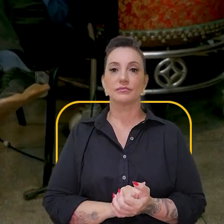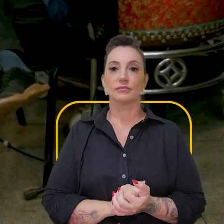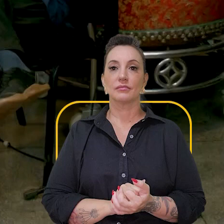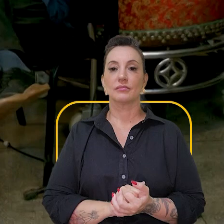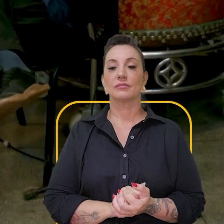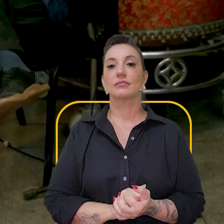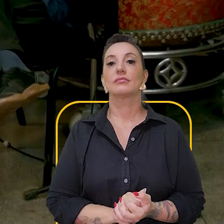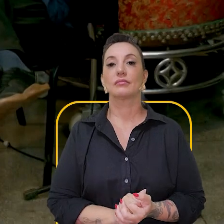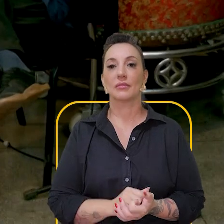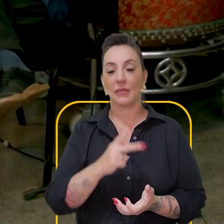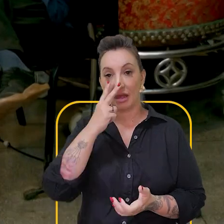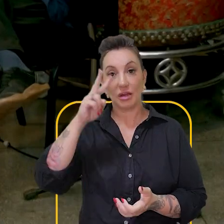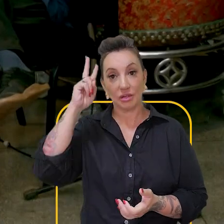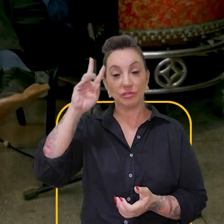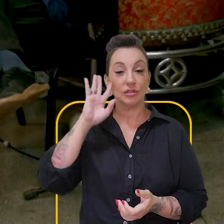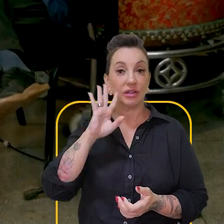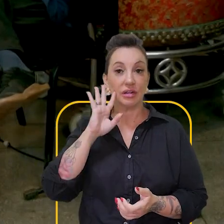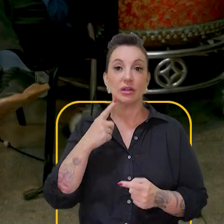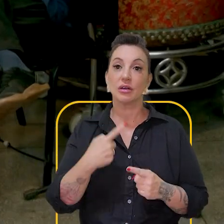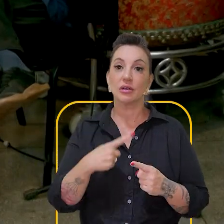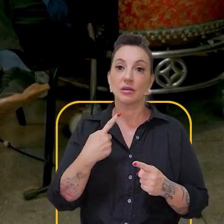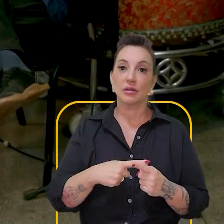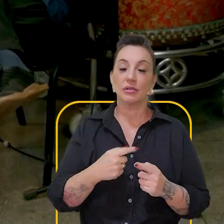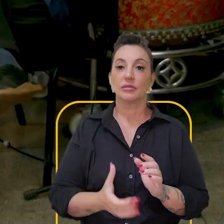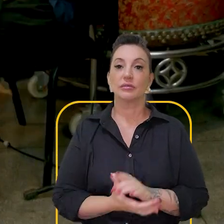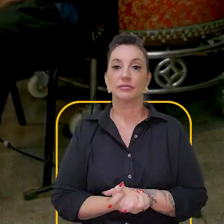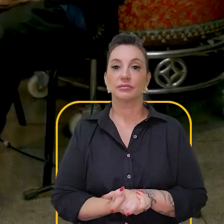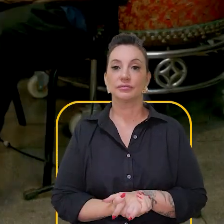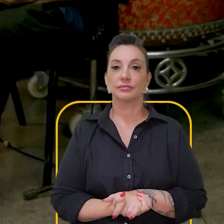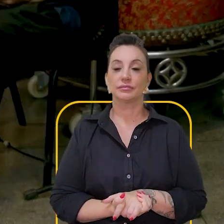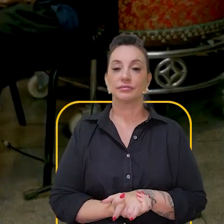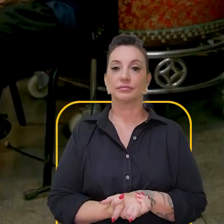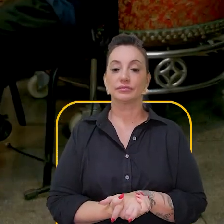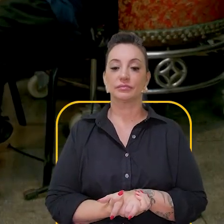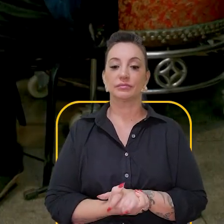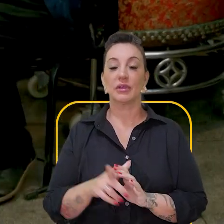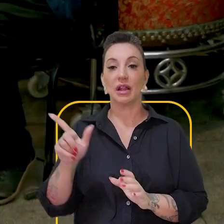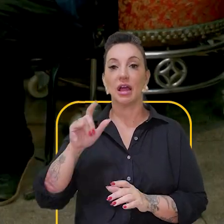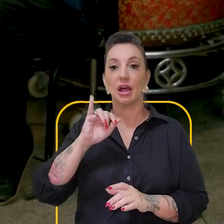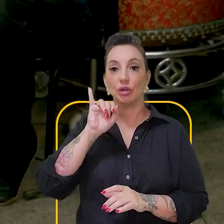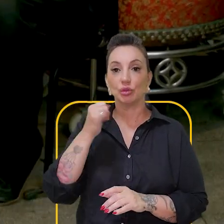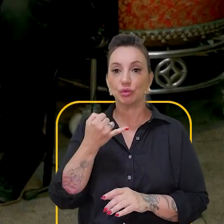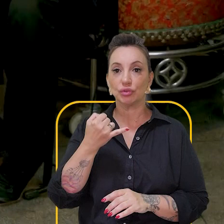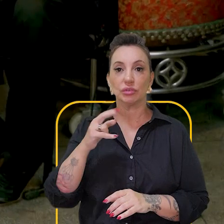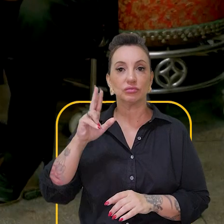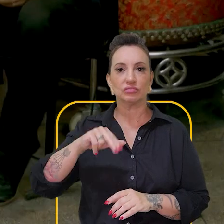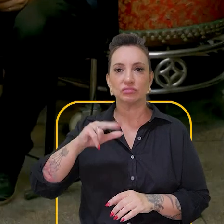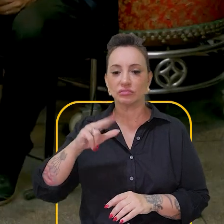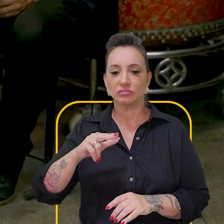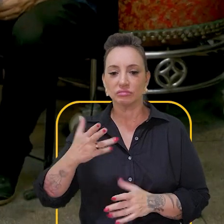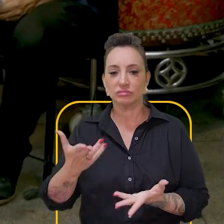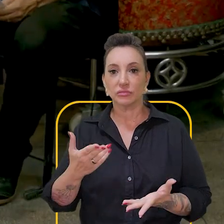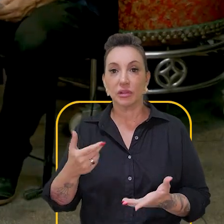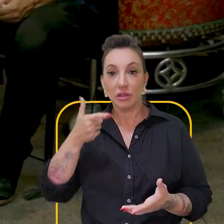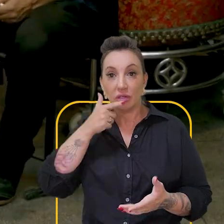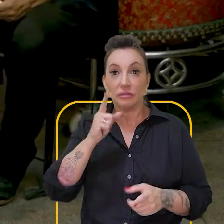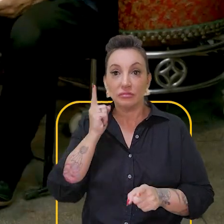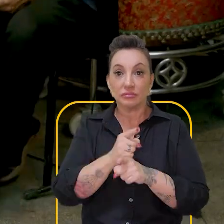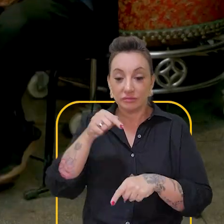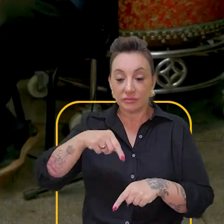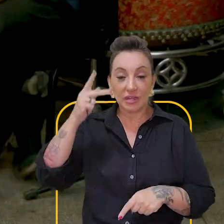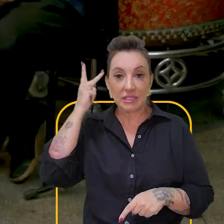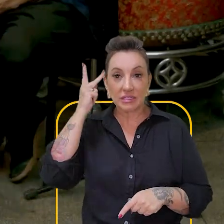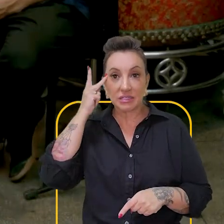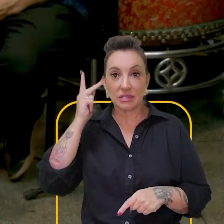tinha e consegui achar ele aqui em São Paulo mas é história de filme isso porque a história que dá uma série né é assim tem tem uns